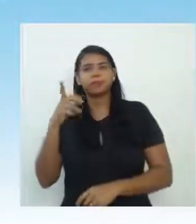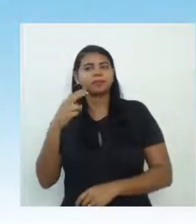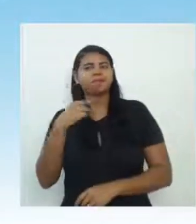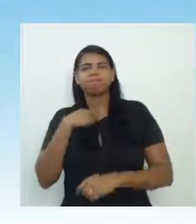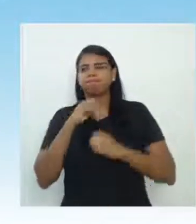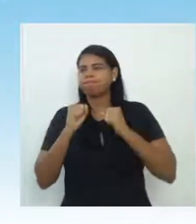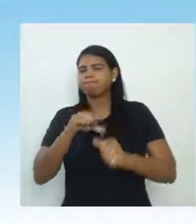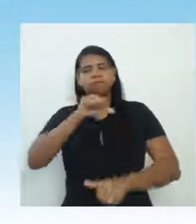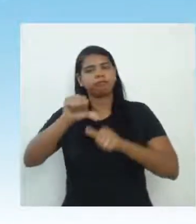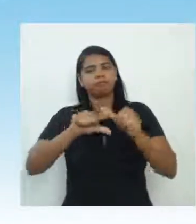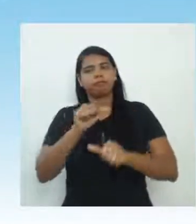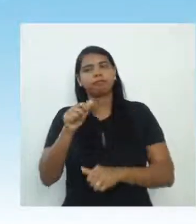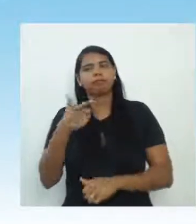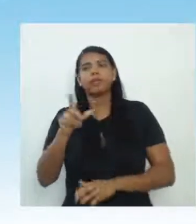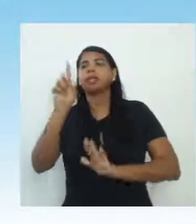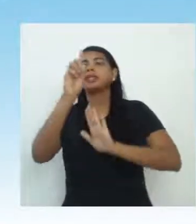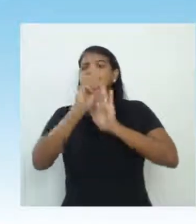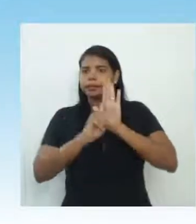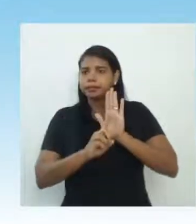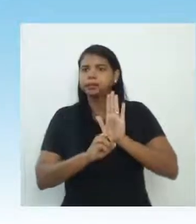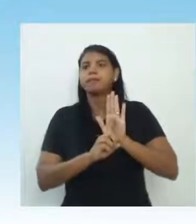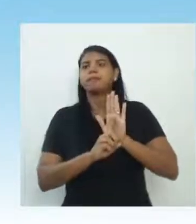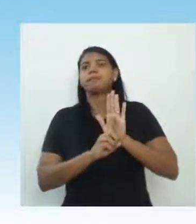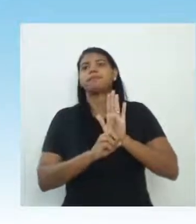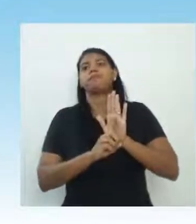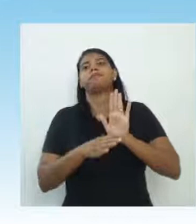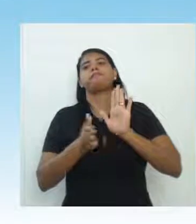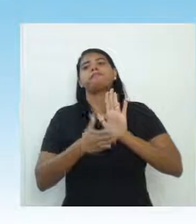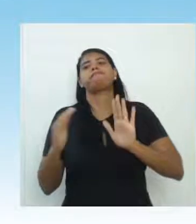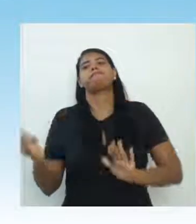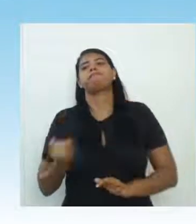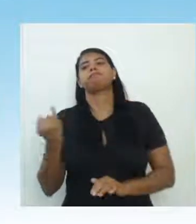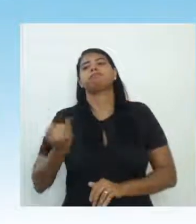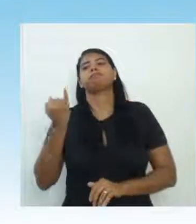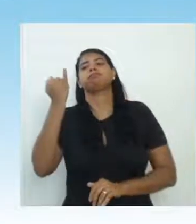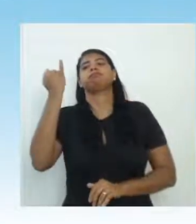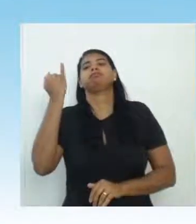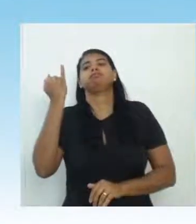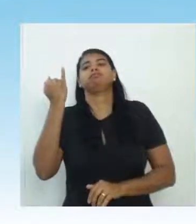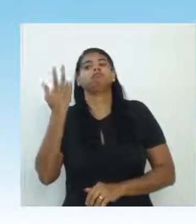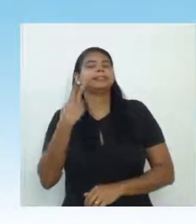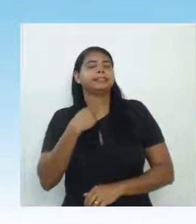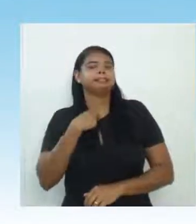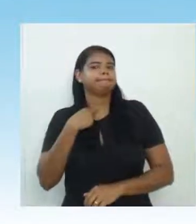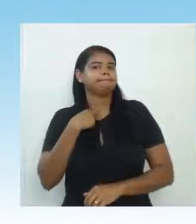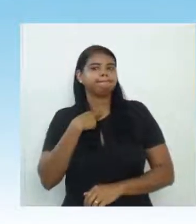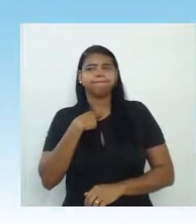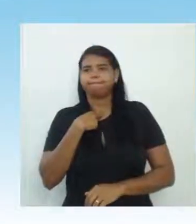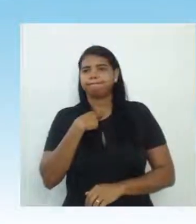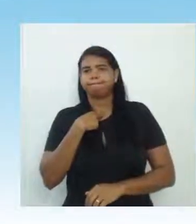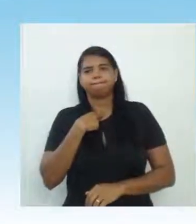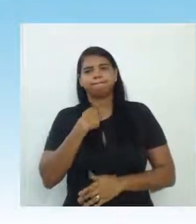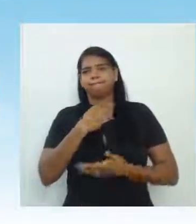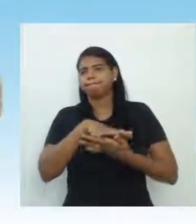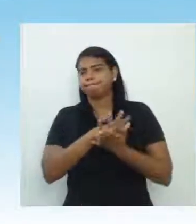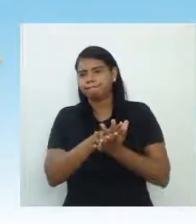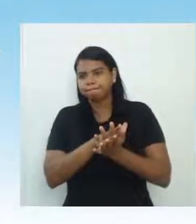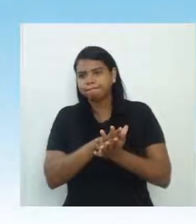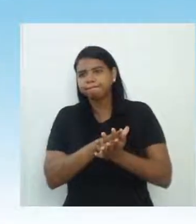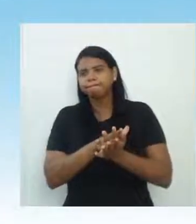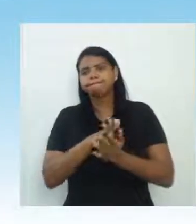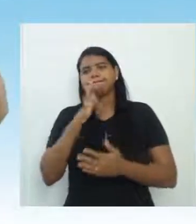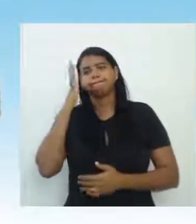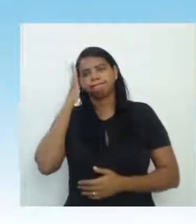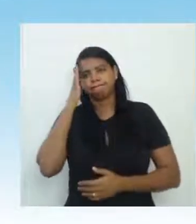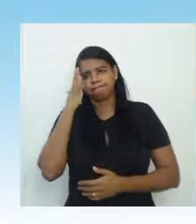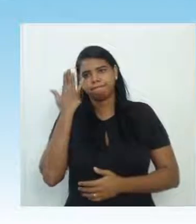ser mudadas, que são direitos, né, são garantias fundamentais que não podem ser violadas. É um pacto que a gente